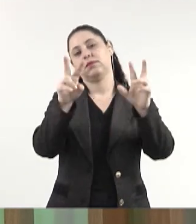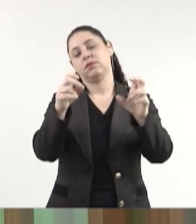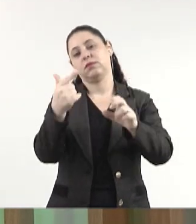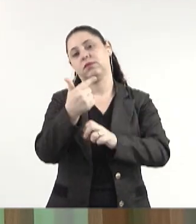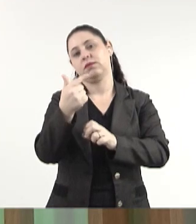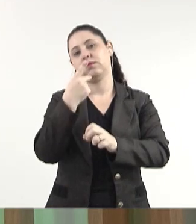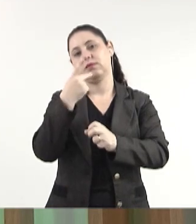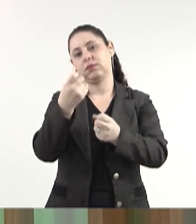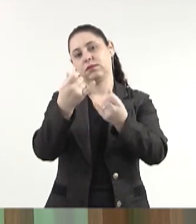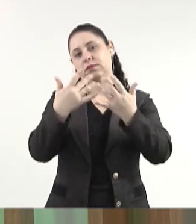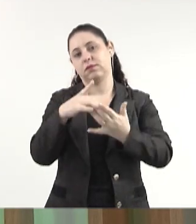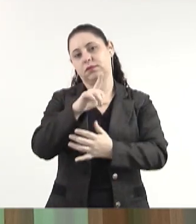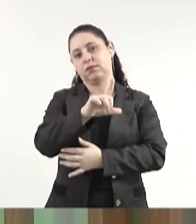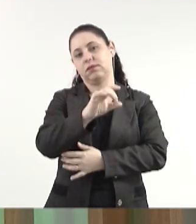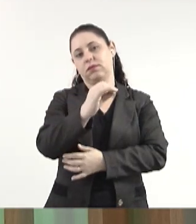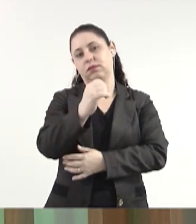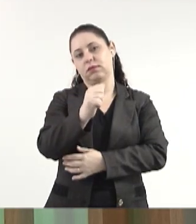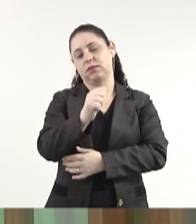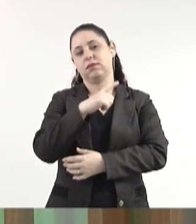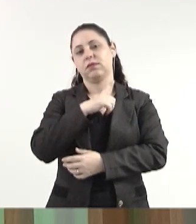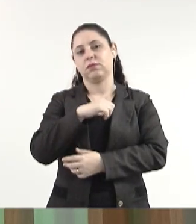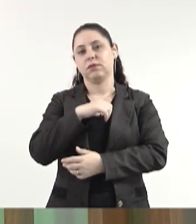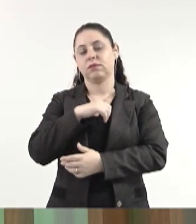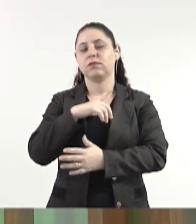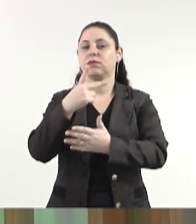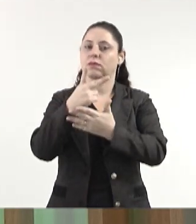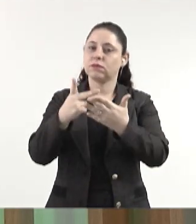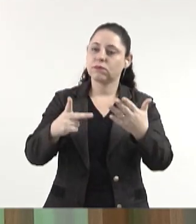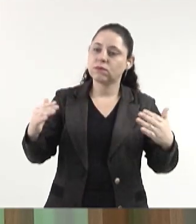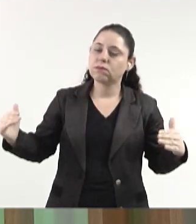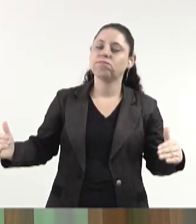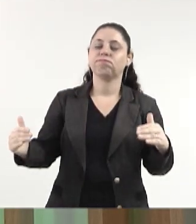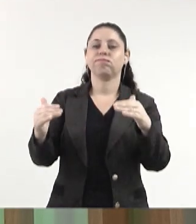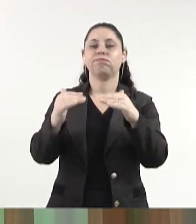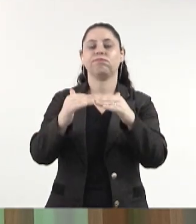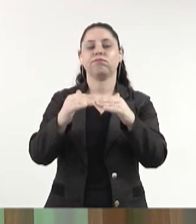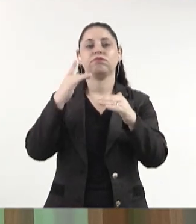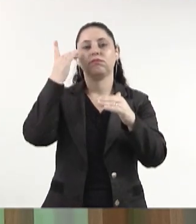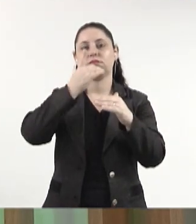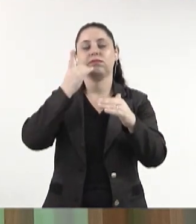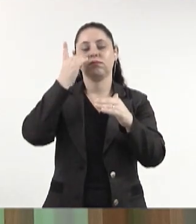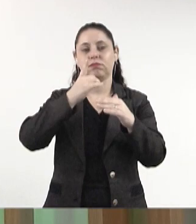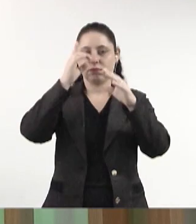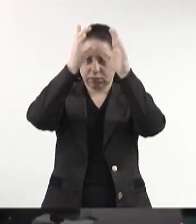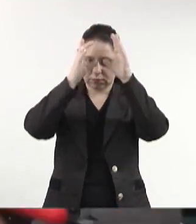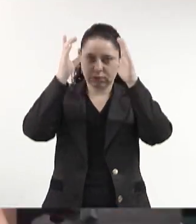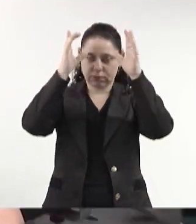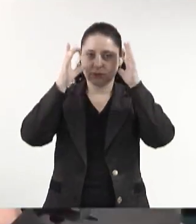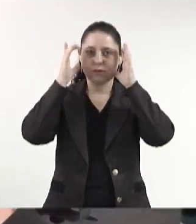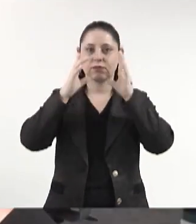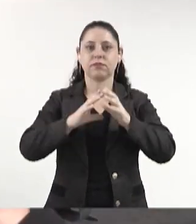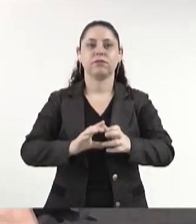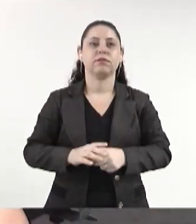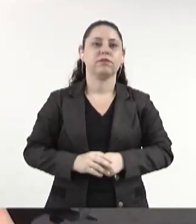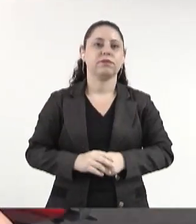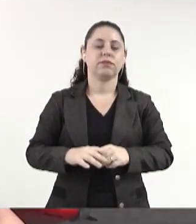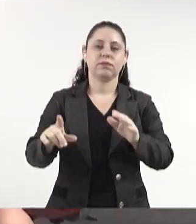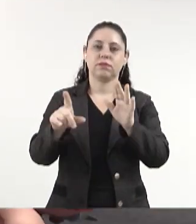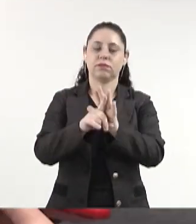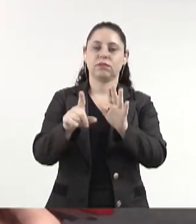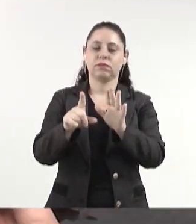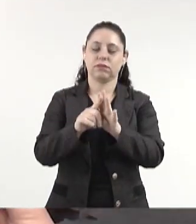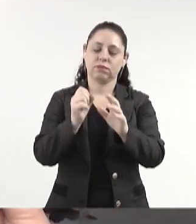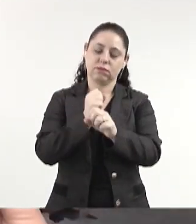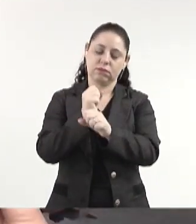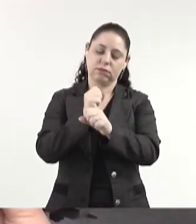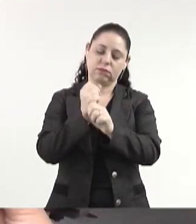falando sobre a LOA, que recebeu então parecer favorável do deputado Caravina. A lei orçamentária